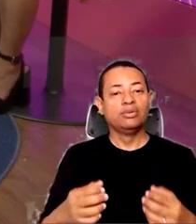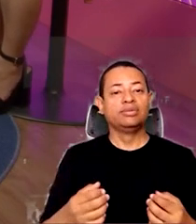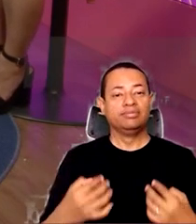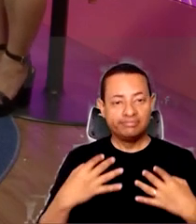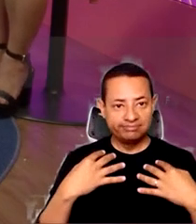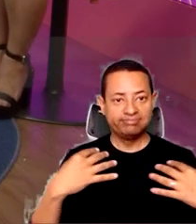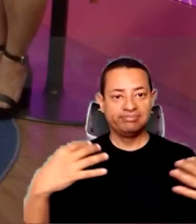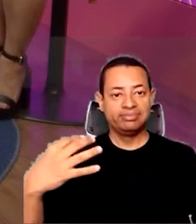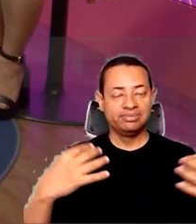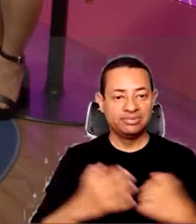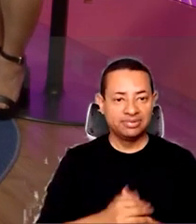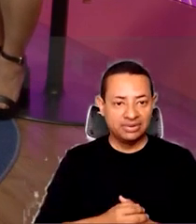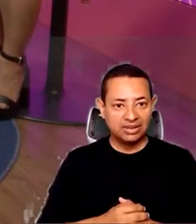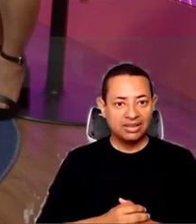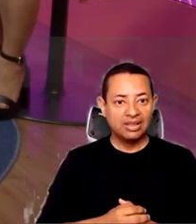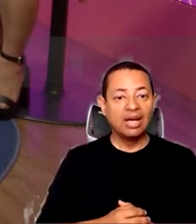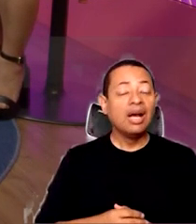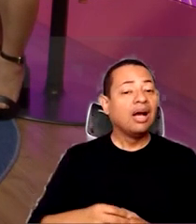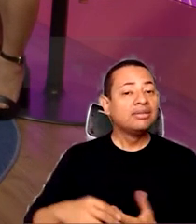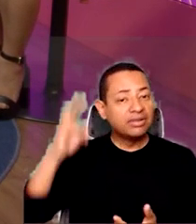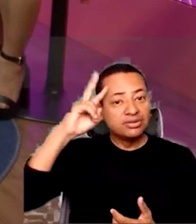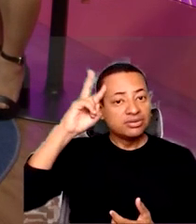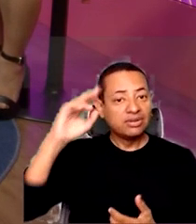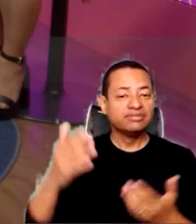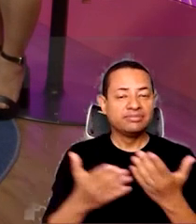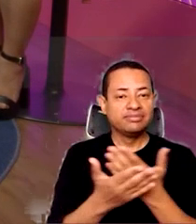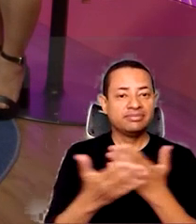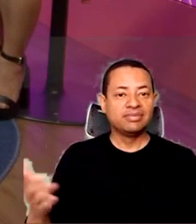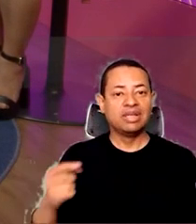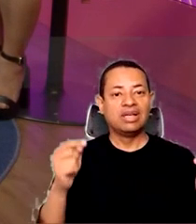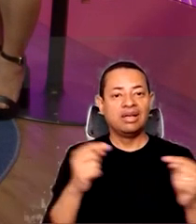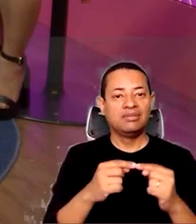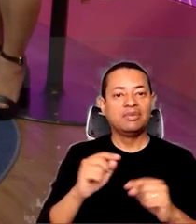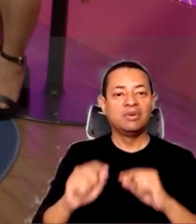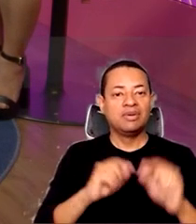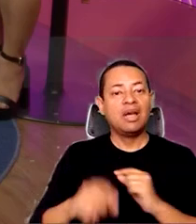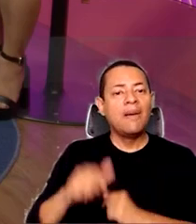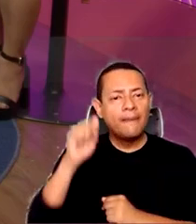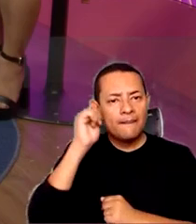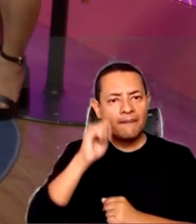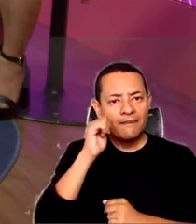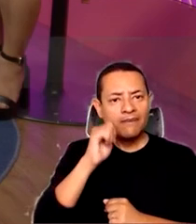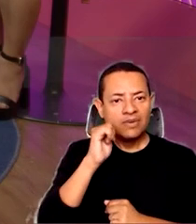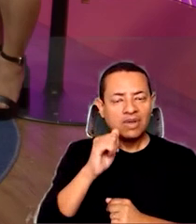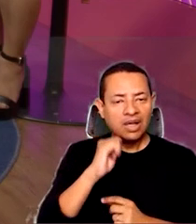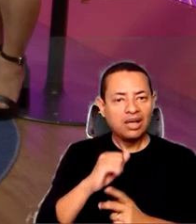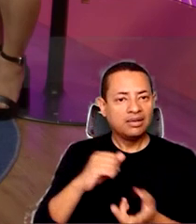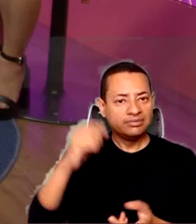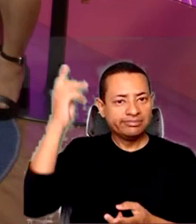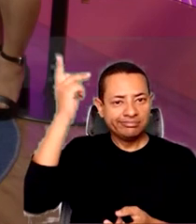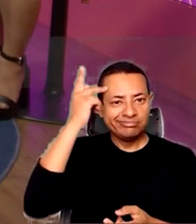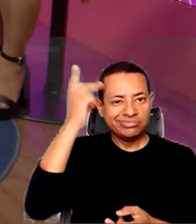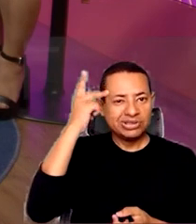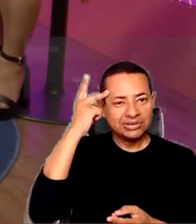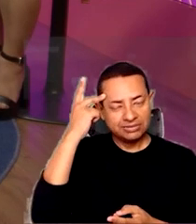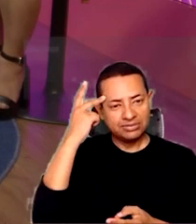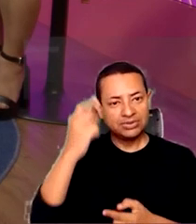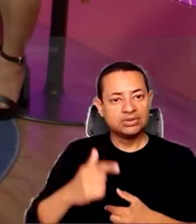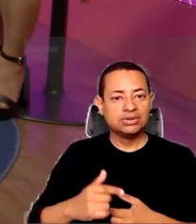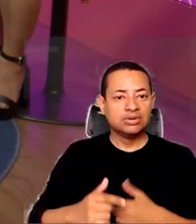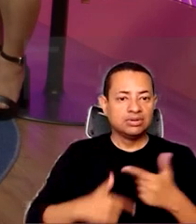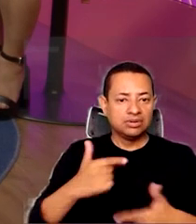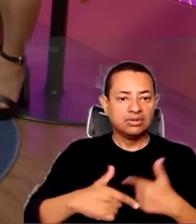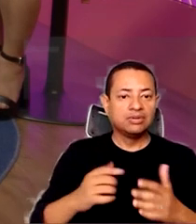auditório a história de vocês eh representa as empreendedoras do Estado de São Paulo